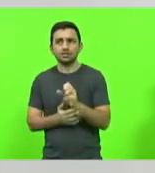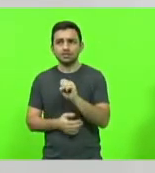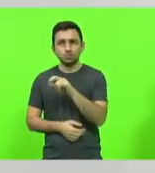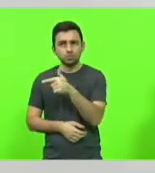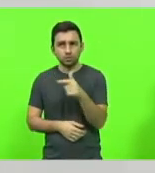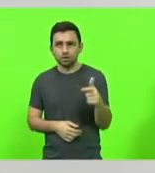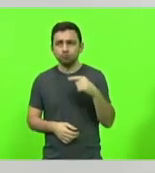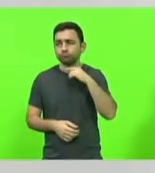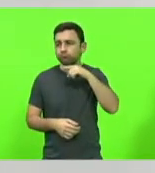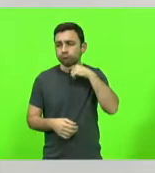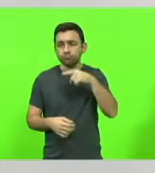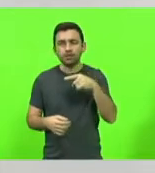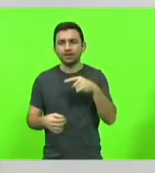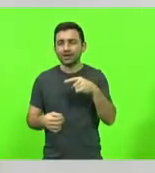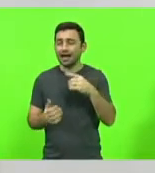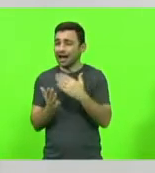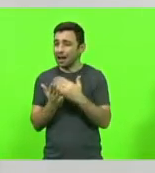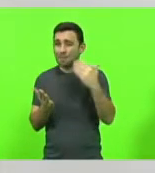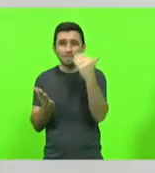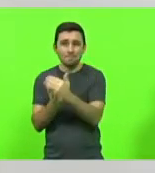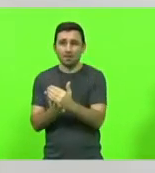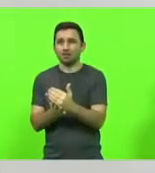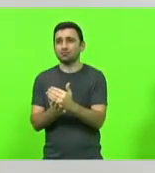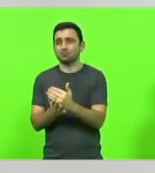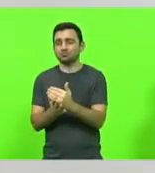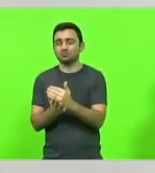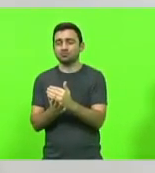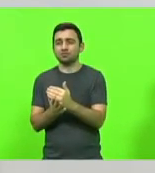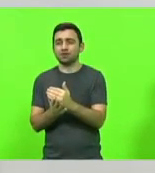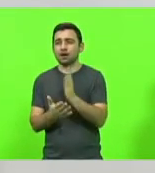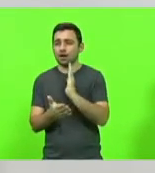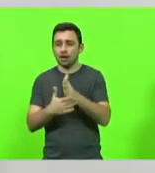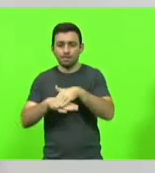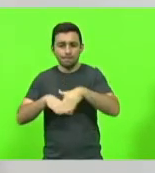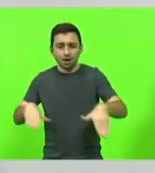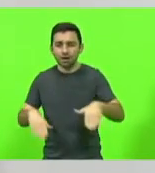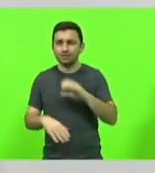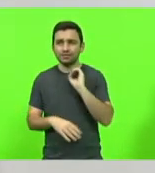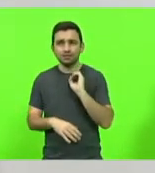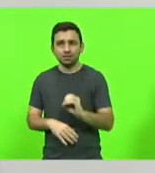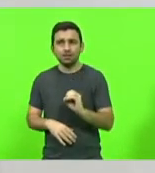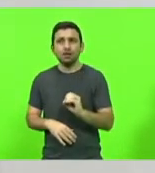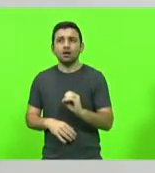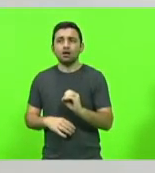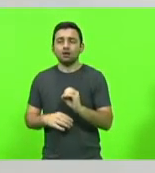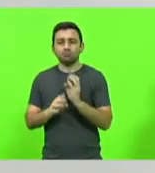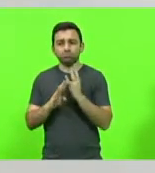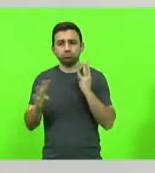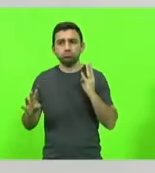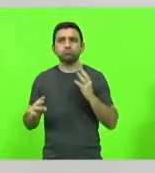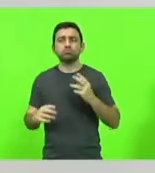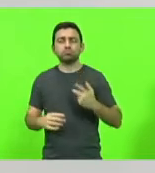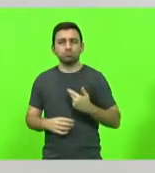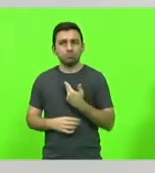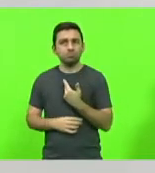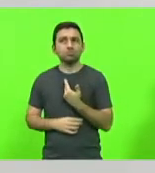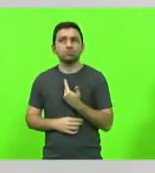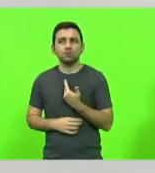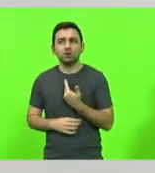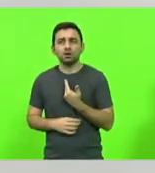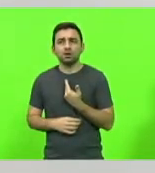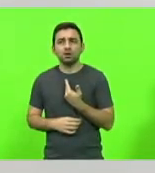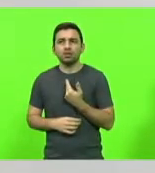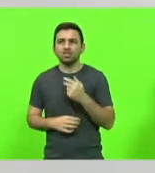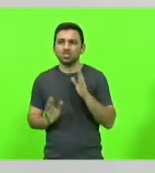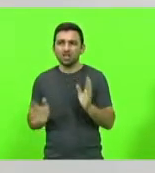atacar o grande problema de zerarmos ou vermos um final nas cirurgias eletivas, são